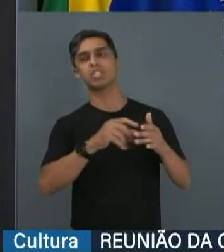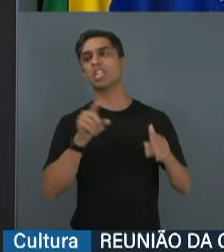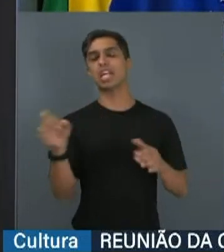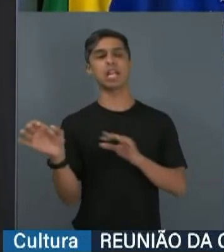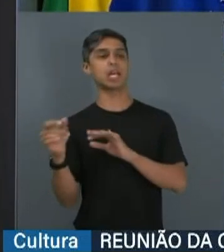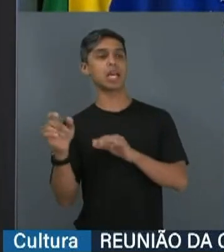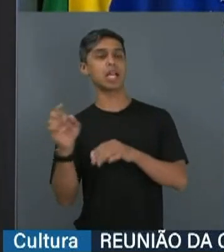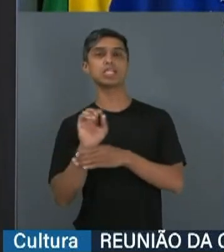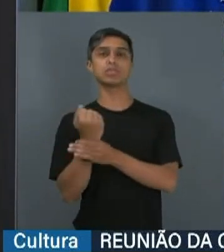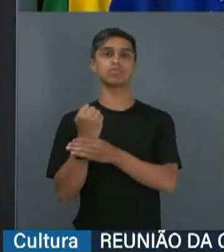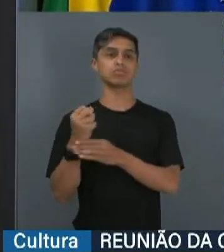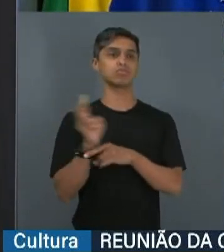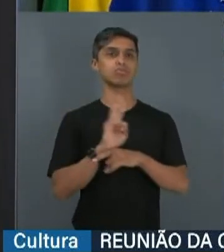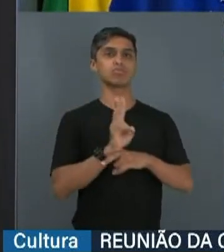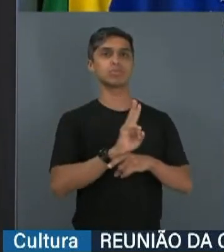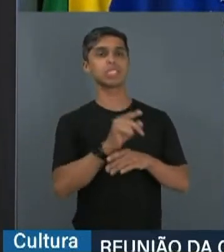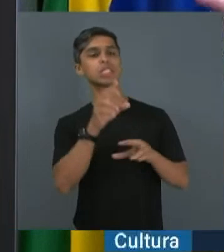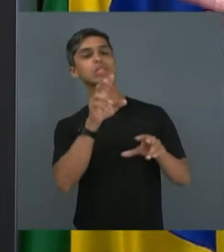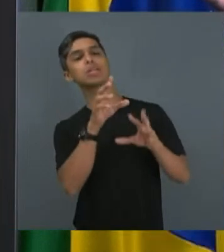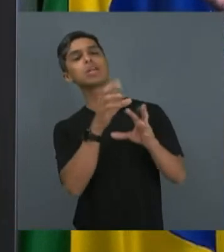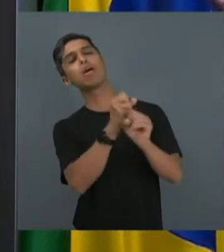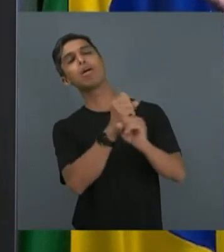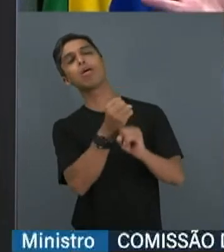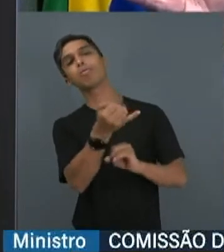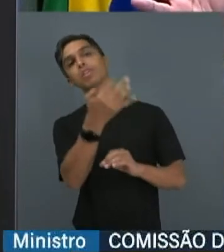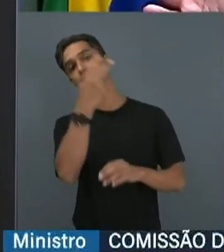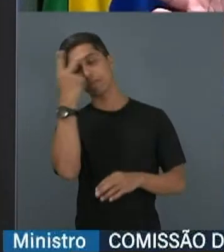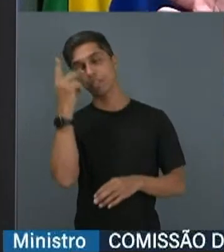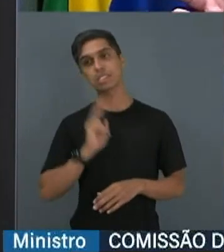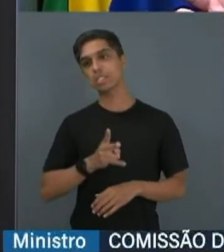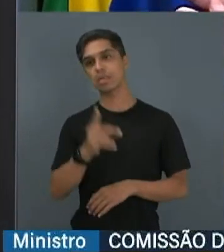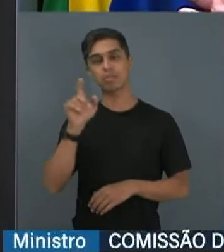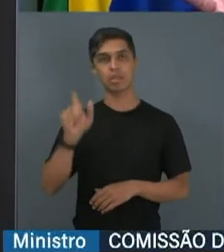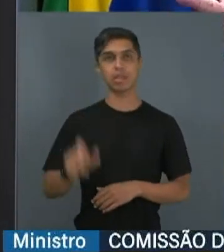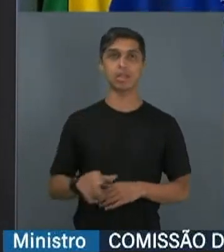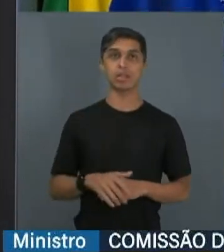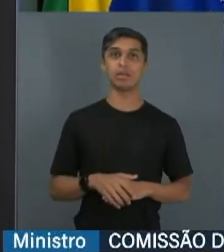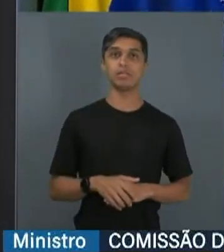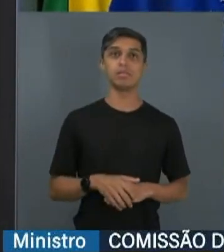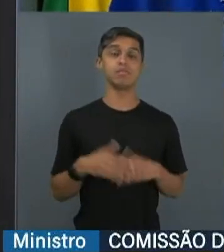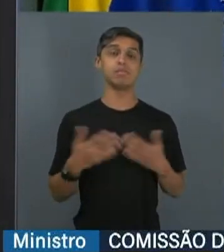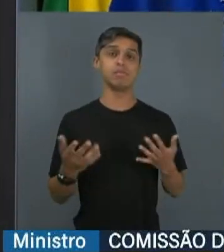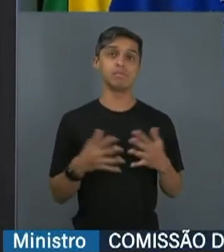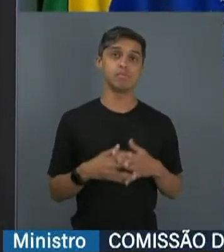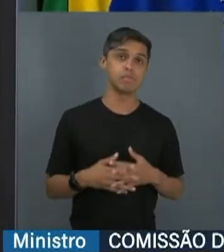ela é que faz o cálculo. Geralmente, sempre foi isso. E